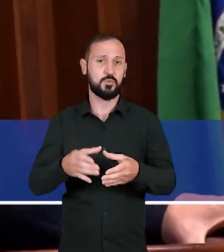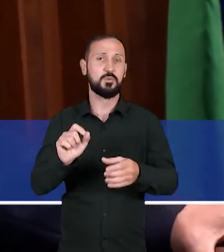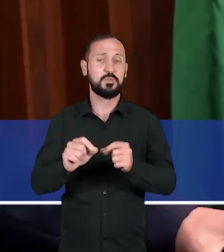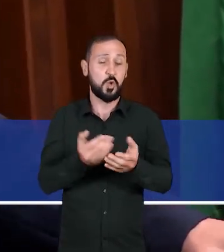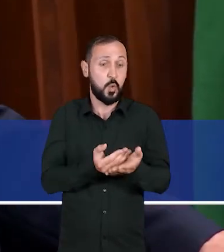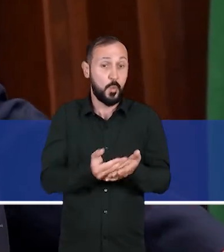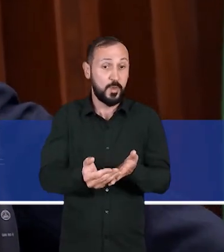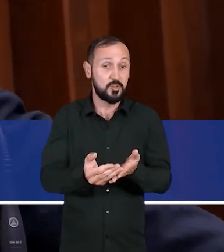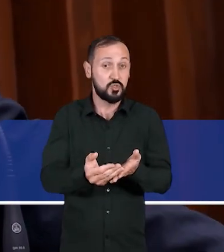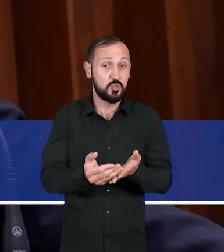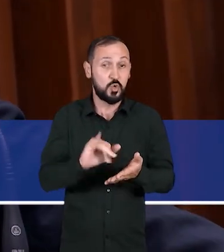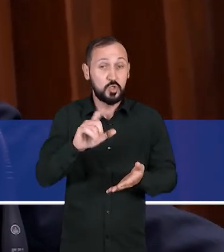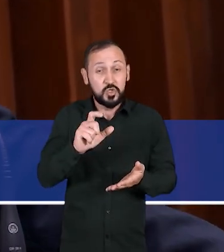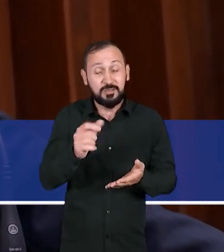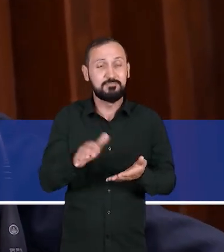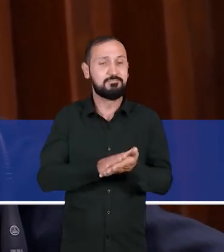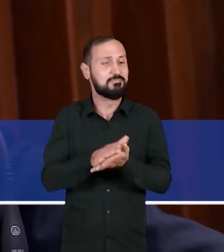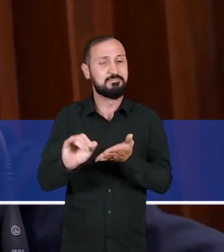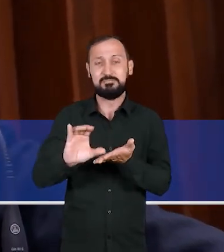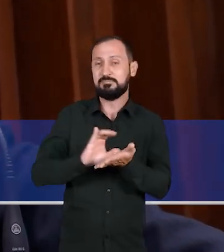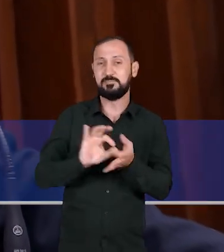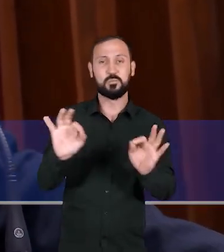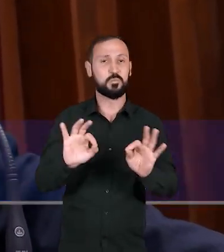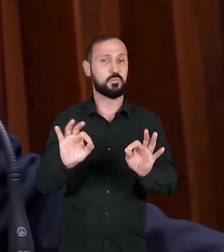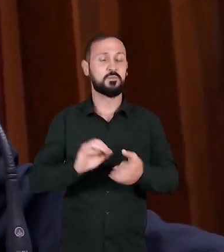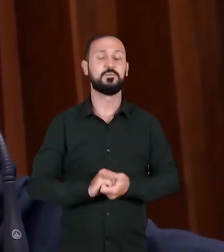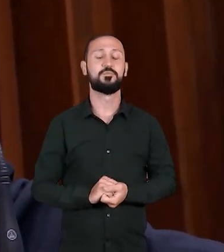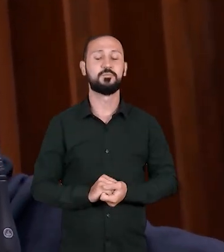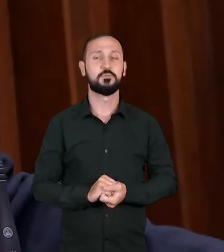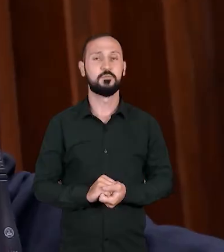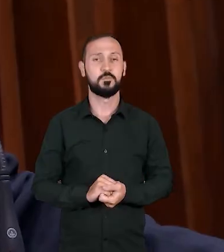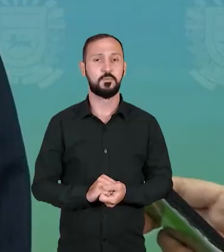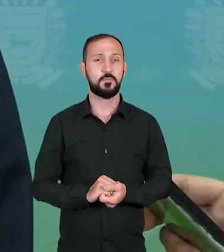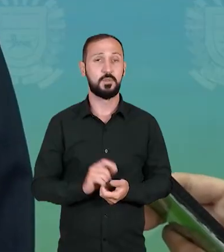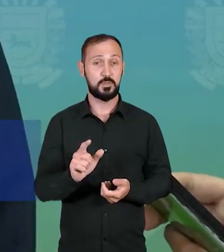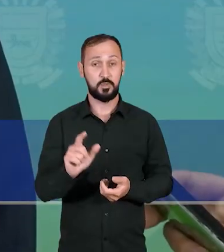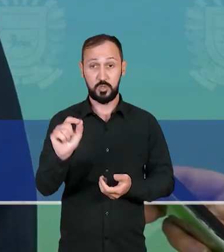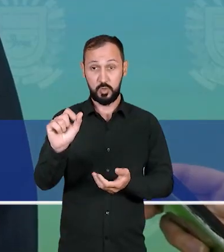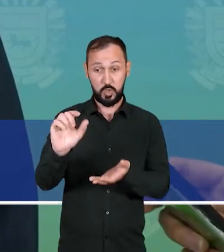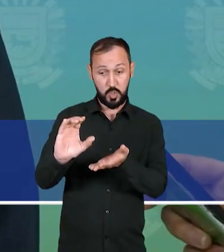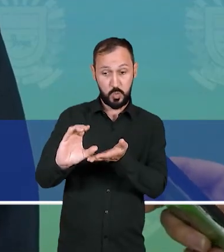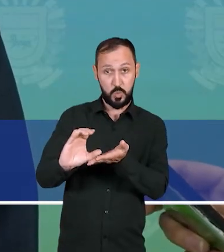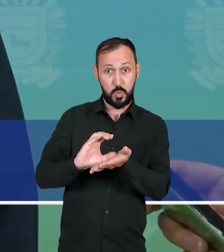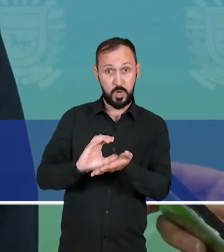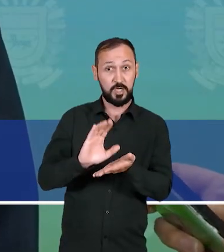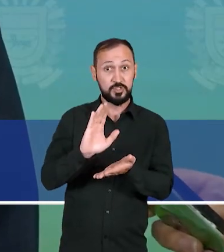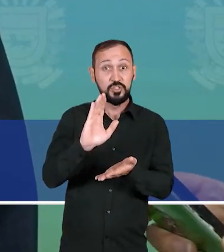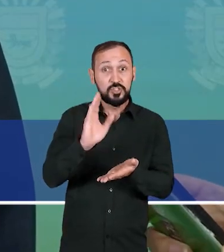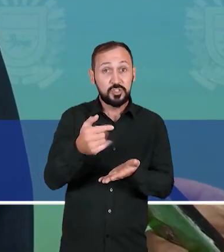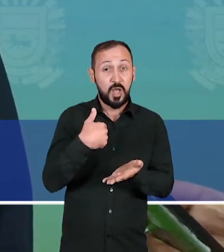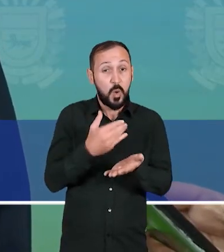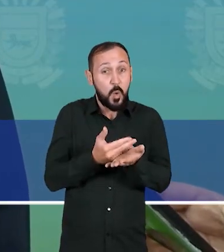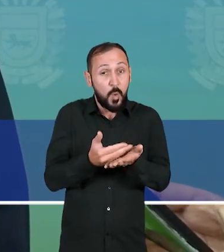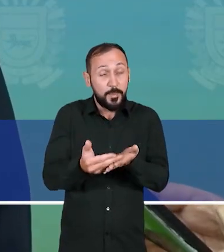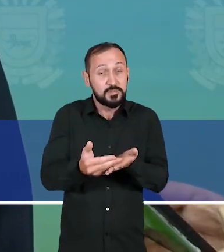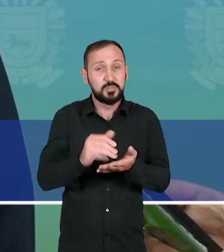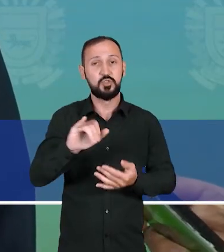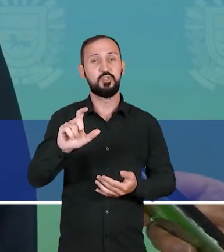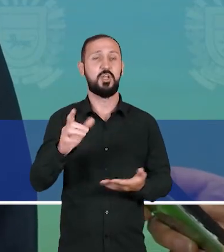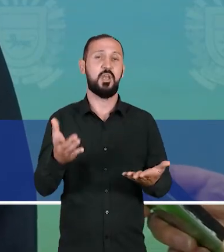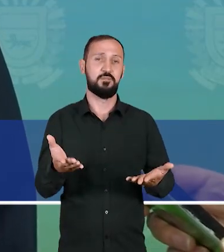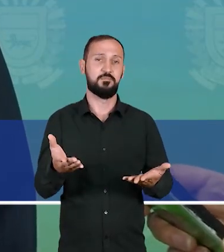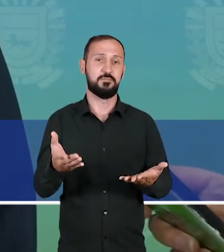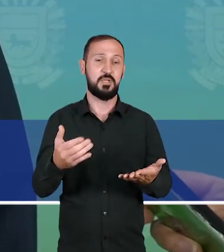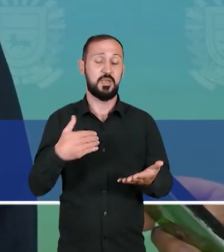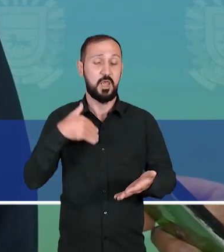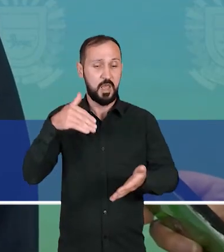categoria, que desde o início do ano não recebe nenhum recurso. Esse repasse já deveria ter acontecido desde o início do